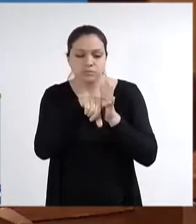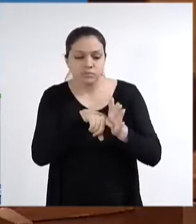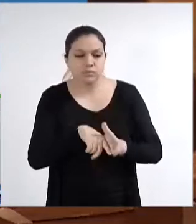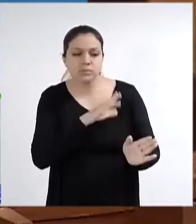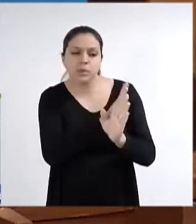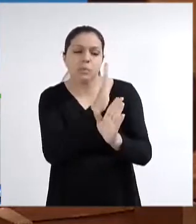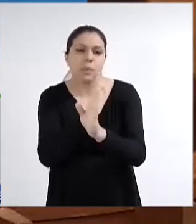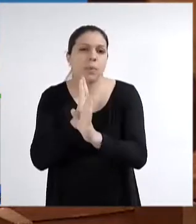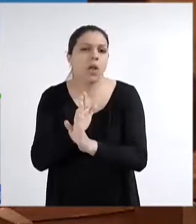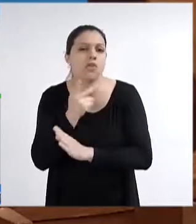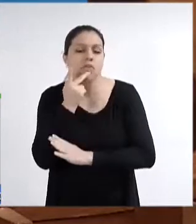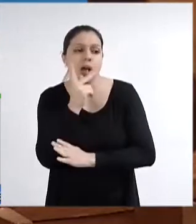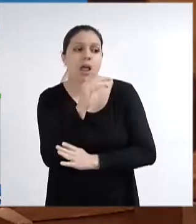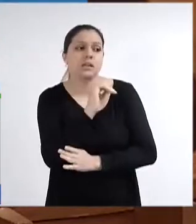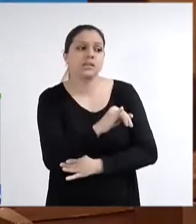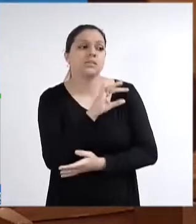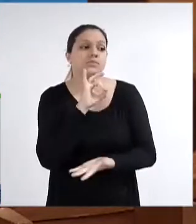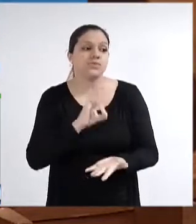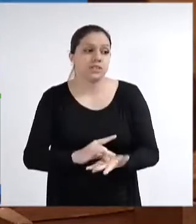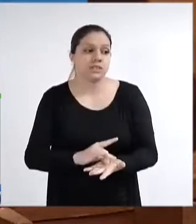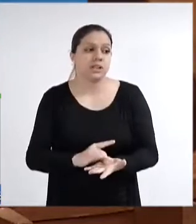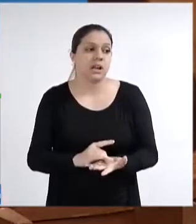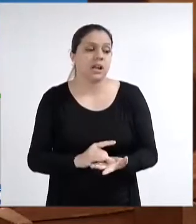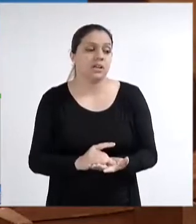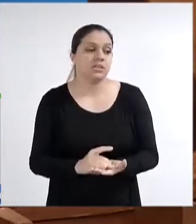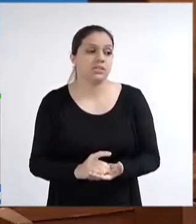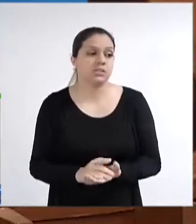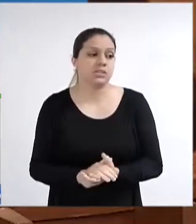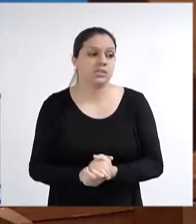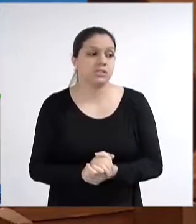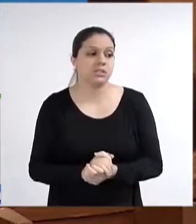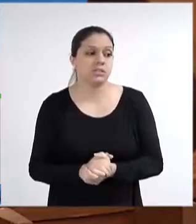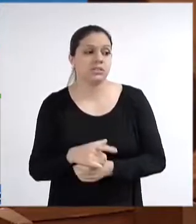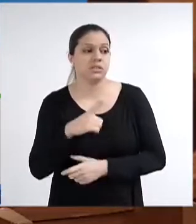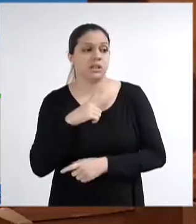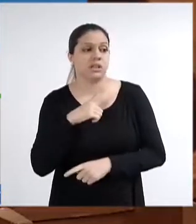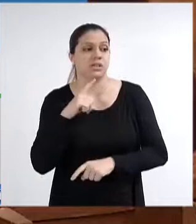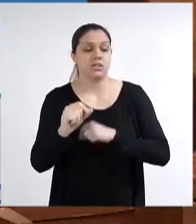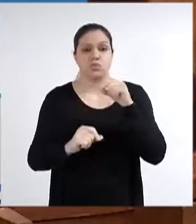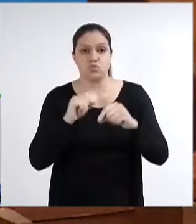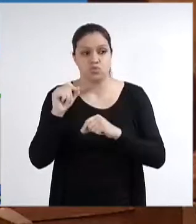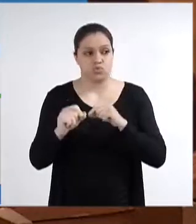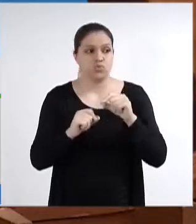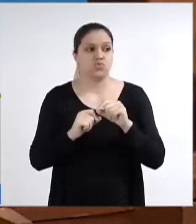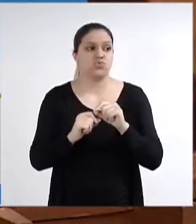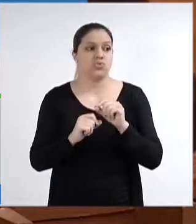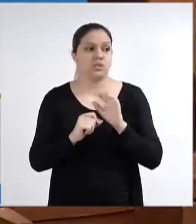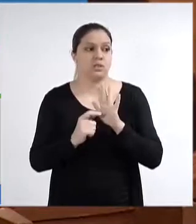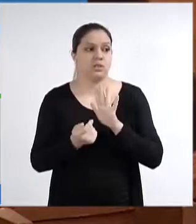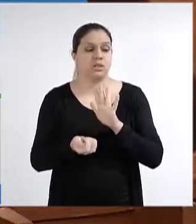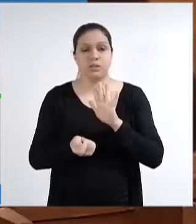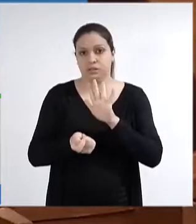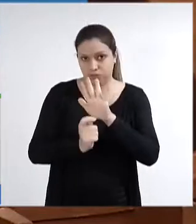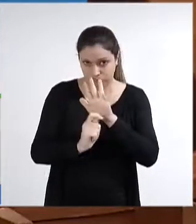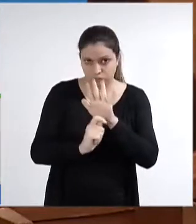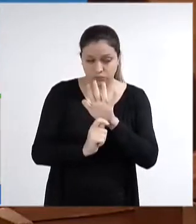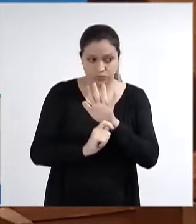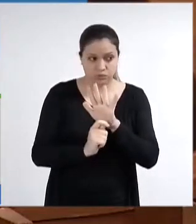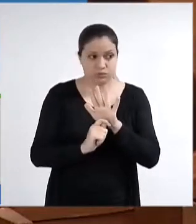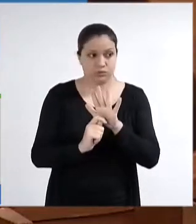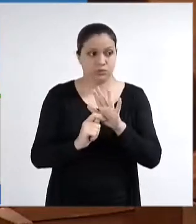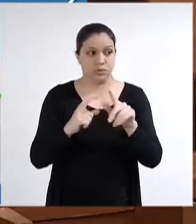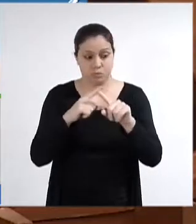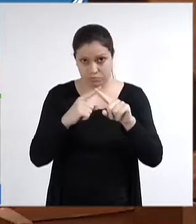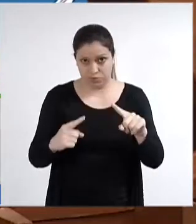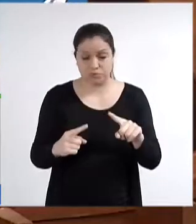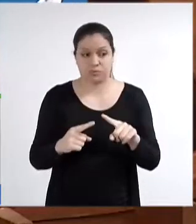perícia dizer se efetivamente aquilo possui o potencial, né, para se caracterizar como algo proibido,